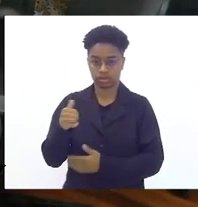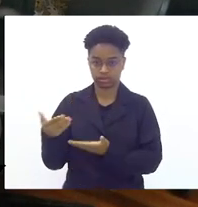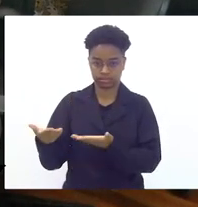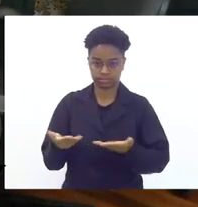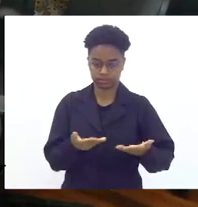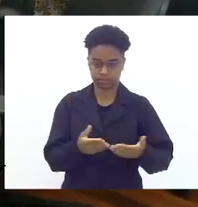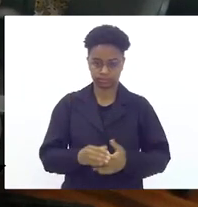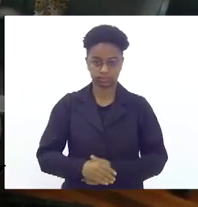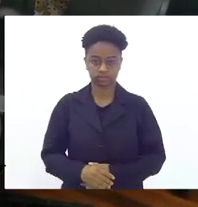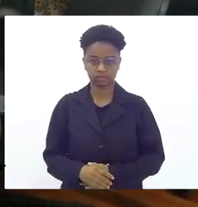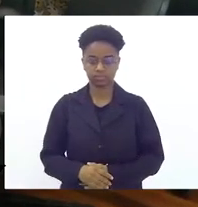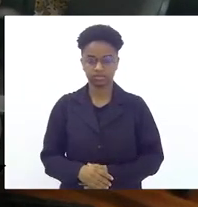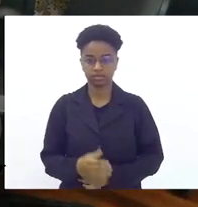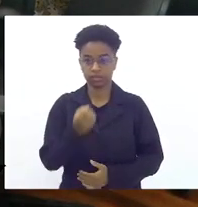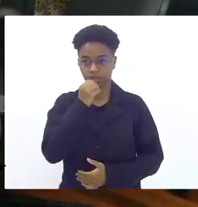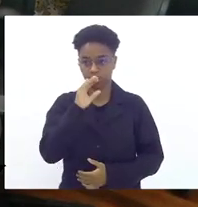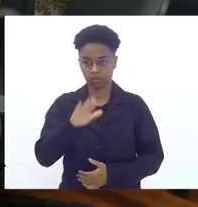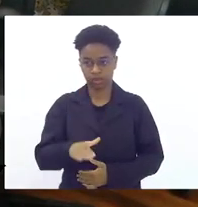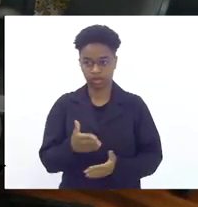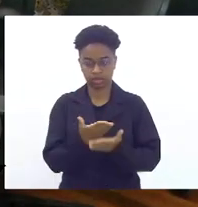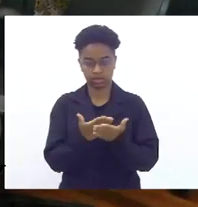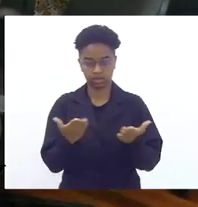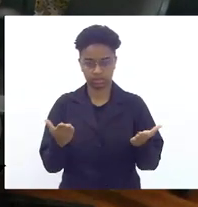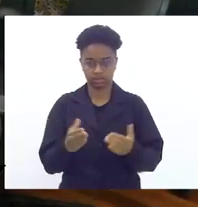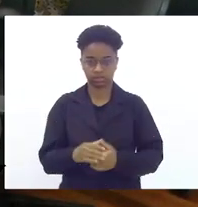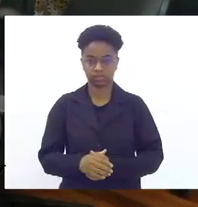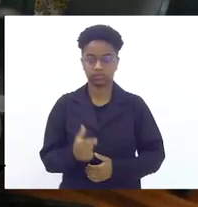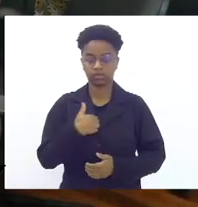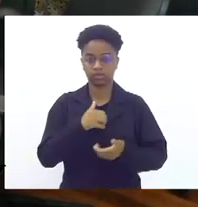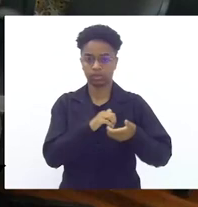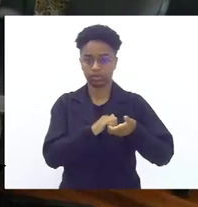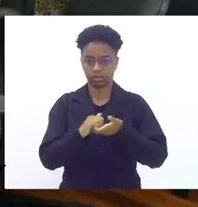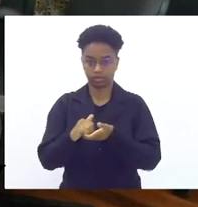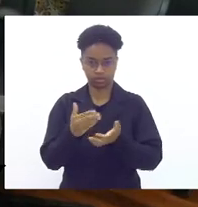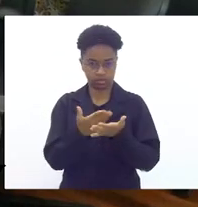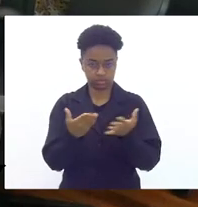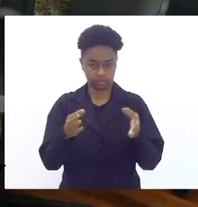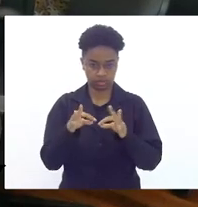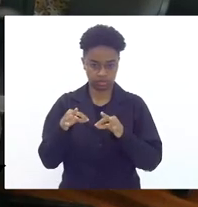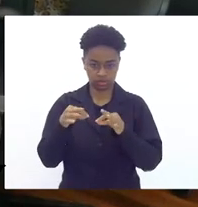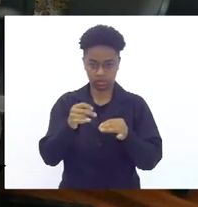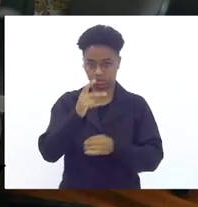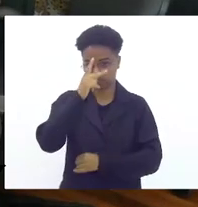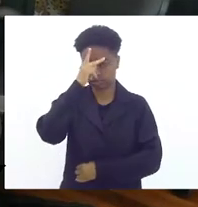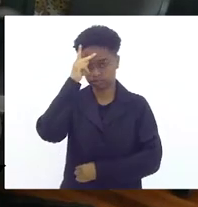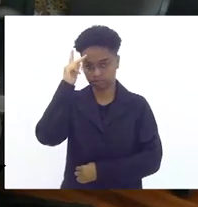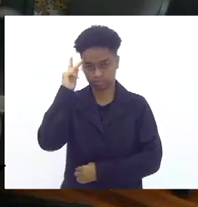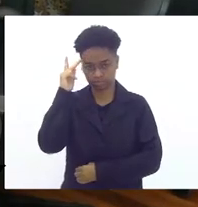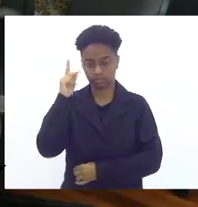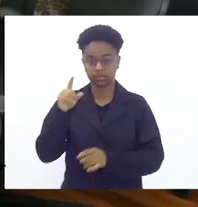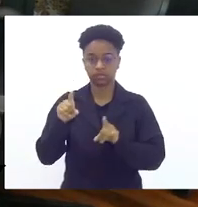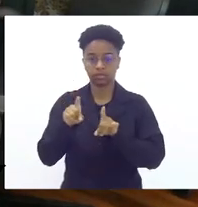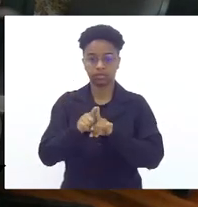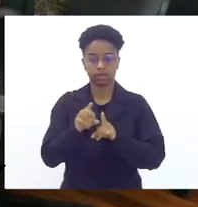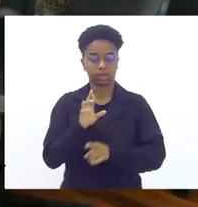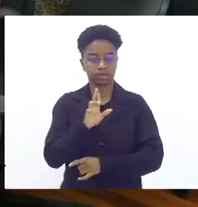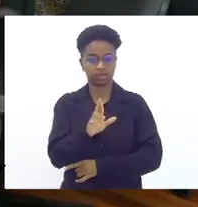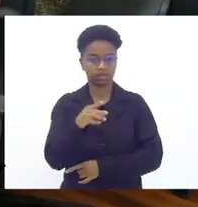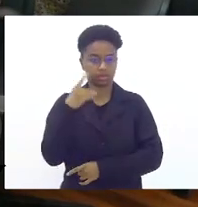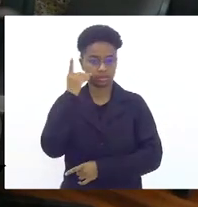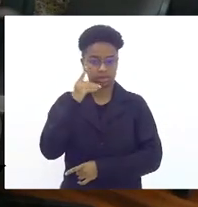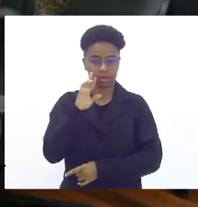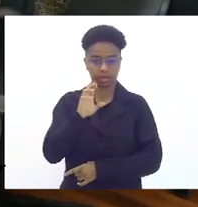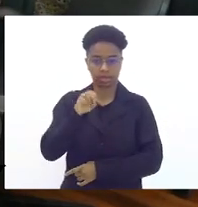Soares muito boa tarde cumprimento a todos nas pessoas da deputada Renata Souza